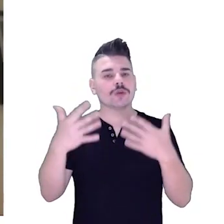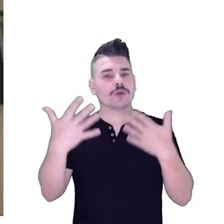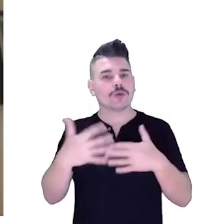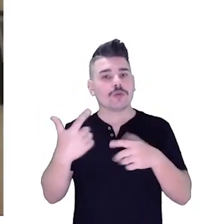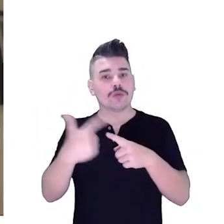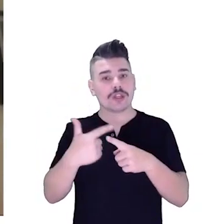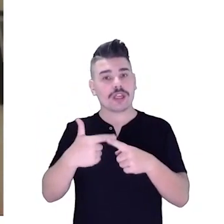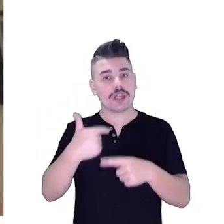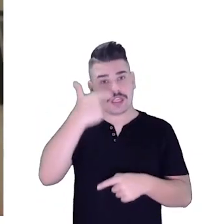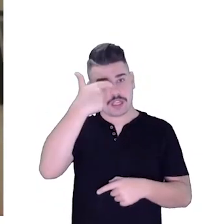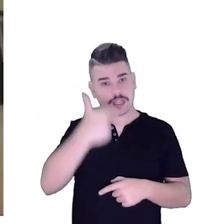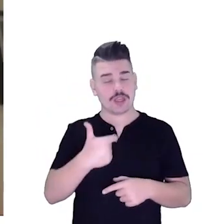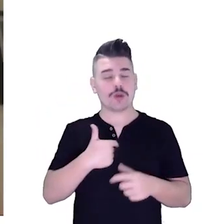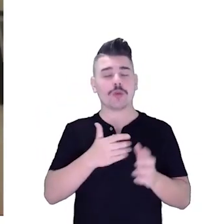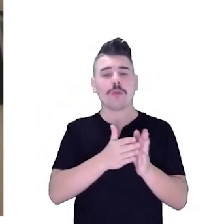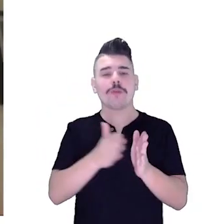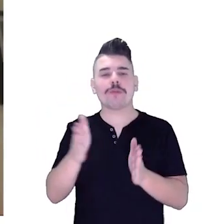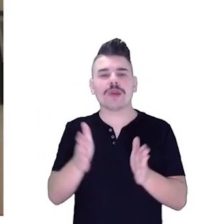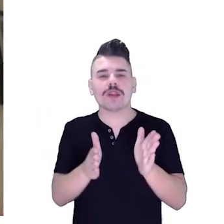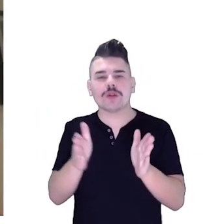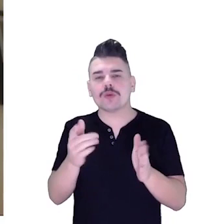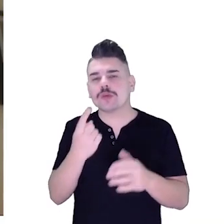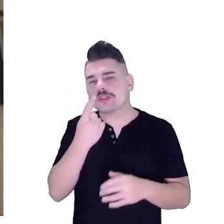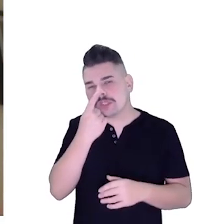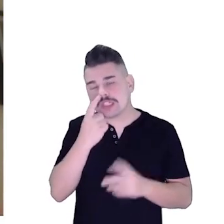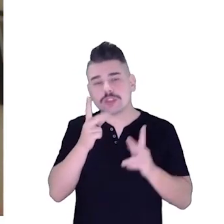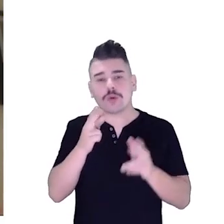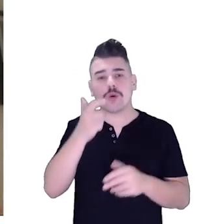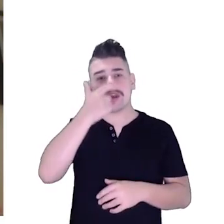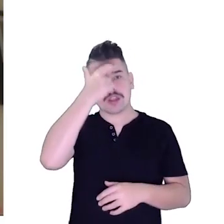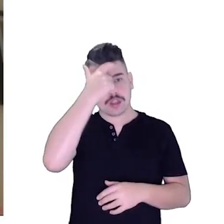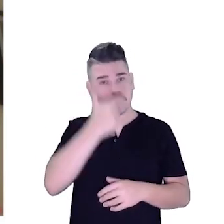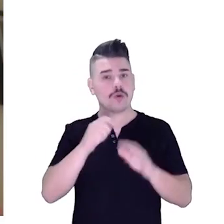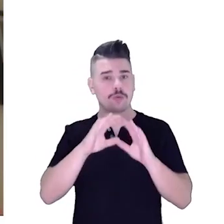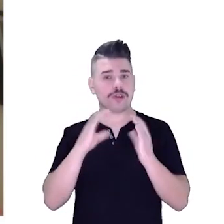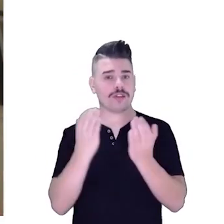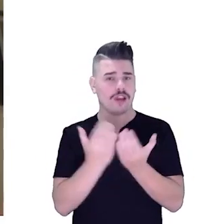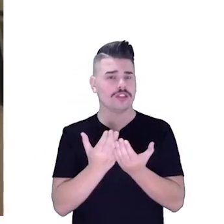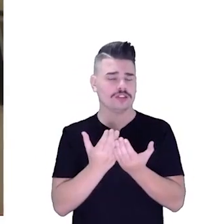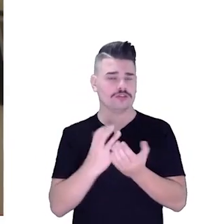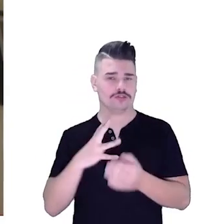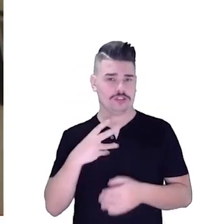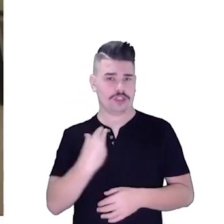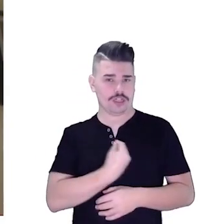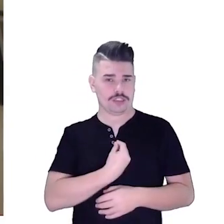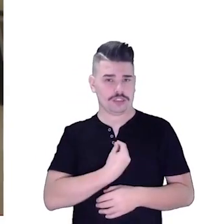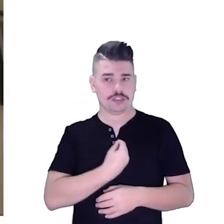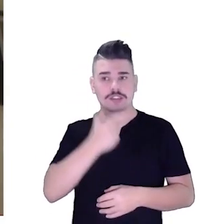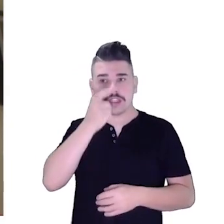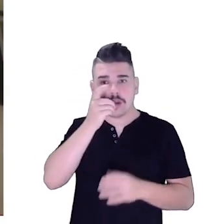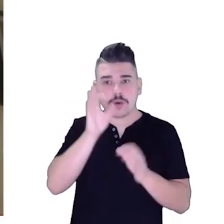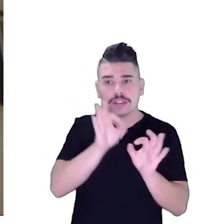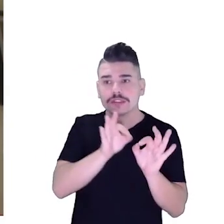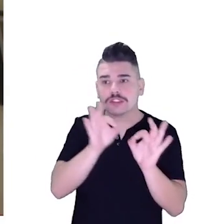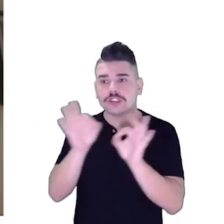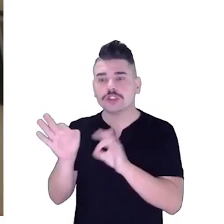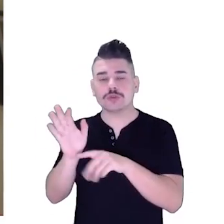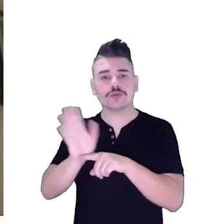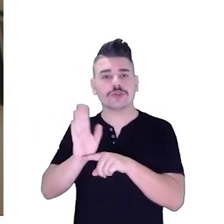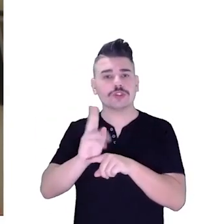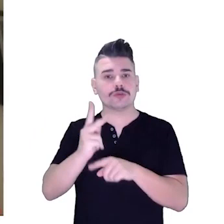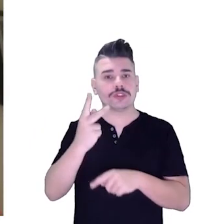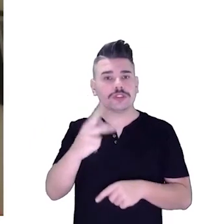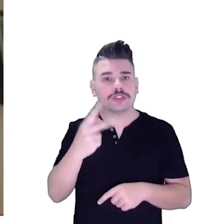impacto muito grande para mim, porque eu também estava numa posição de proximidade com a